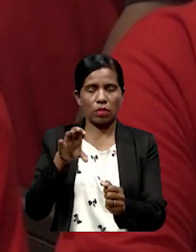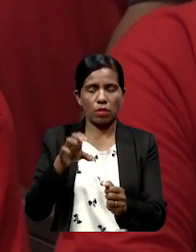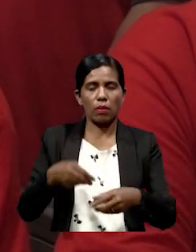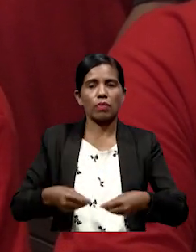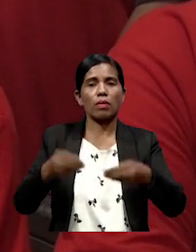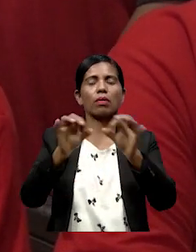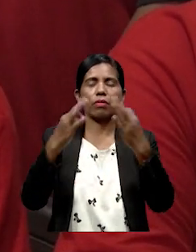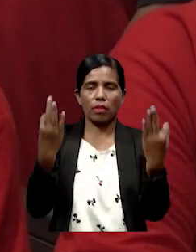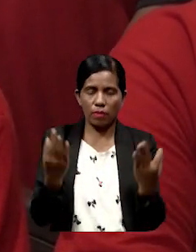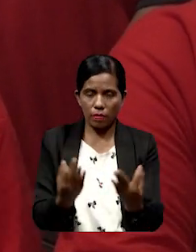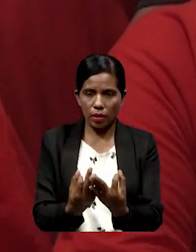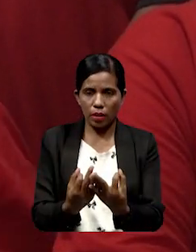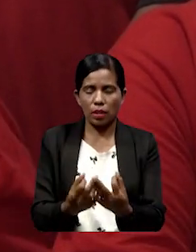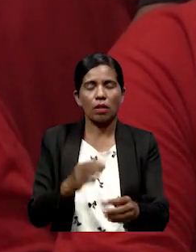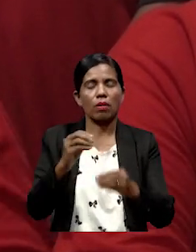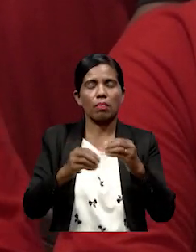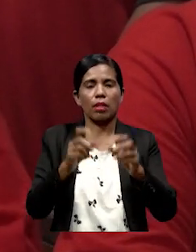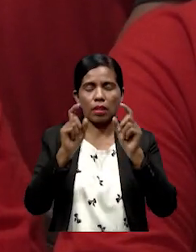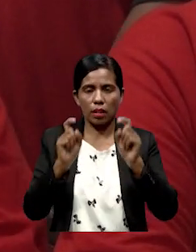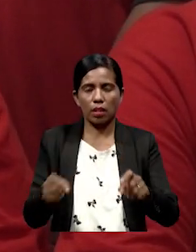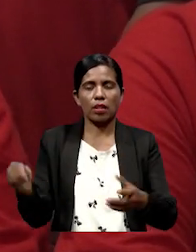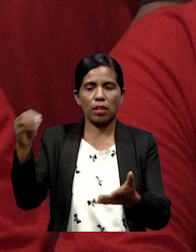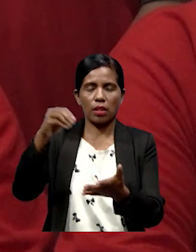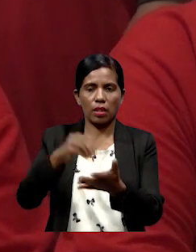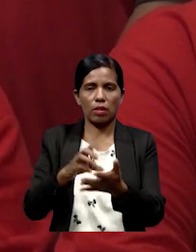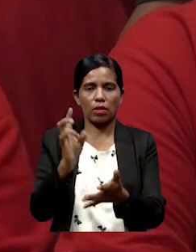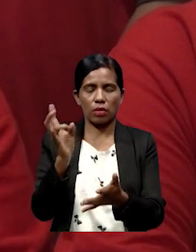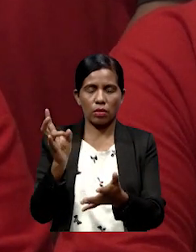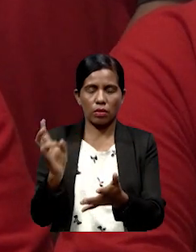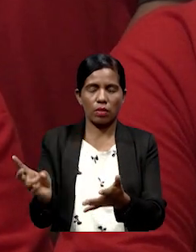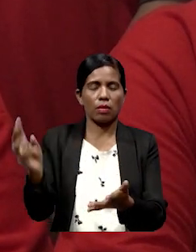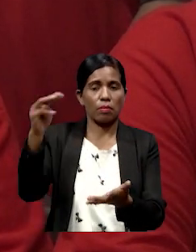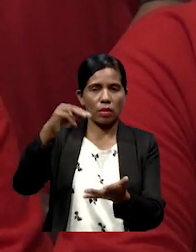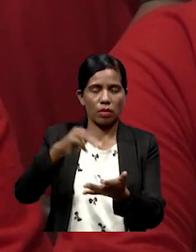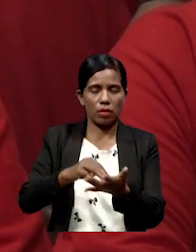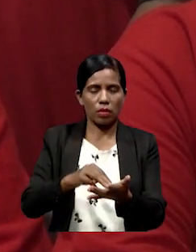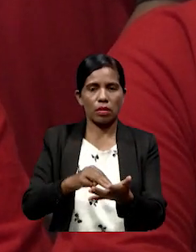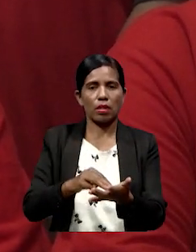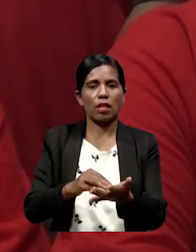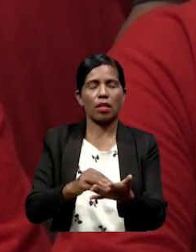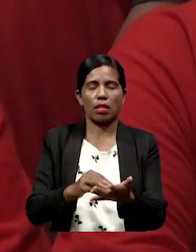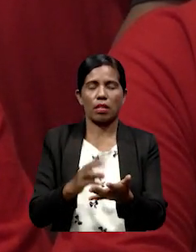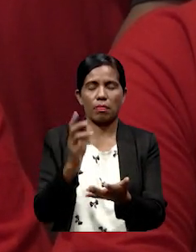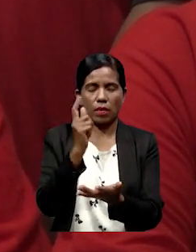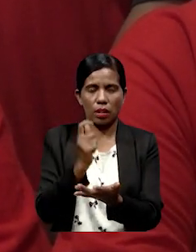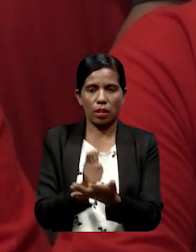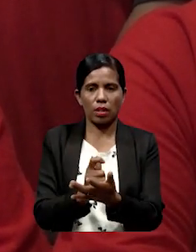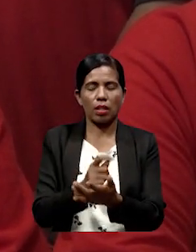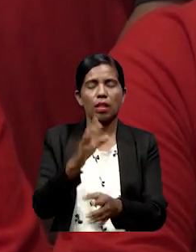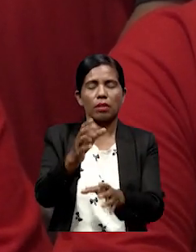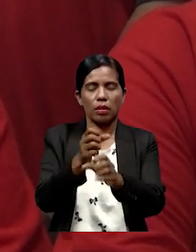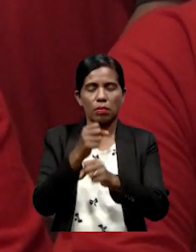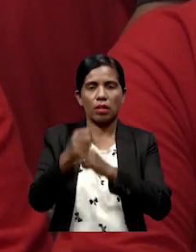família. Cata tem que aloca hito nulo milhões de dólares americanos atu simu e hatina